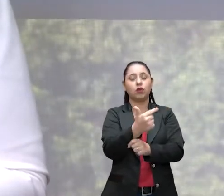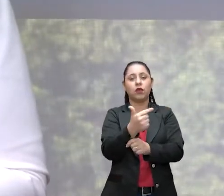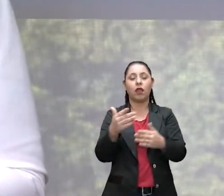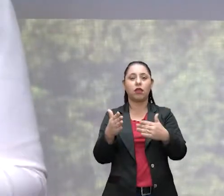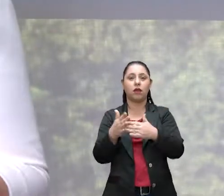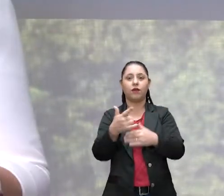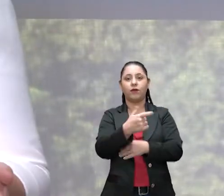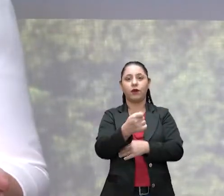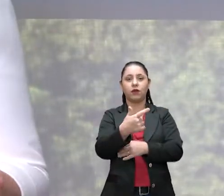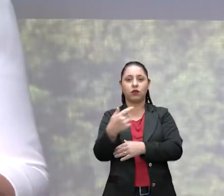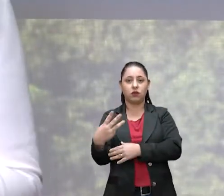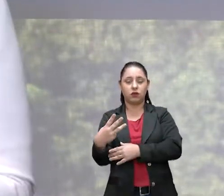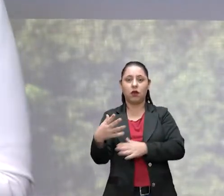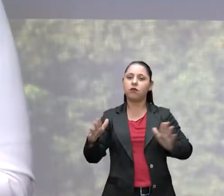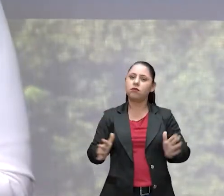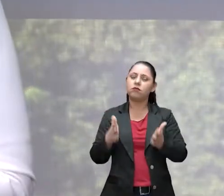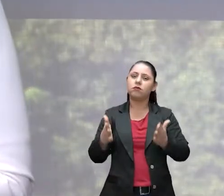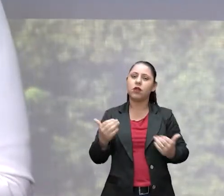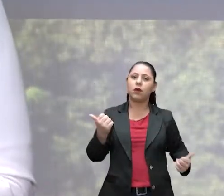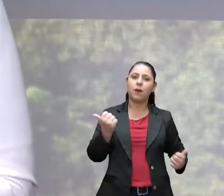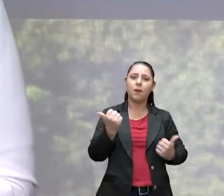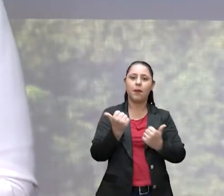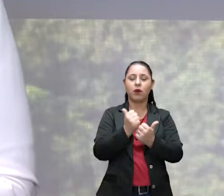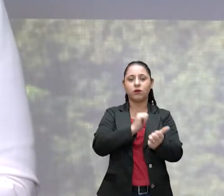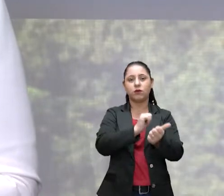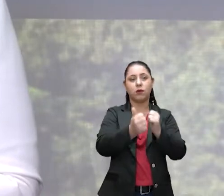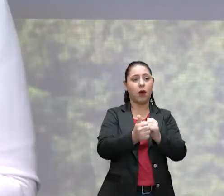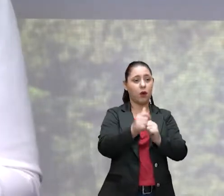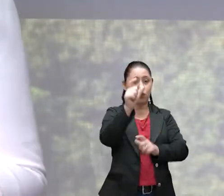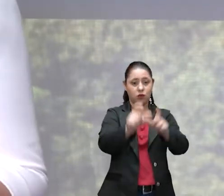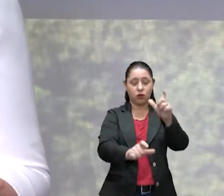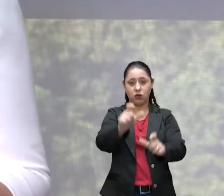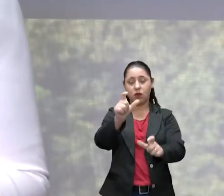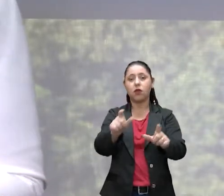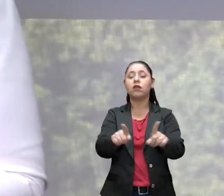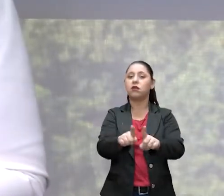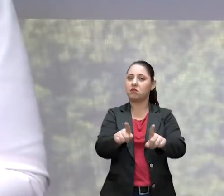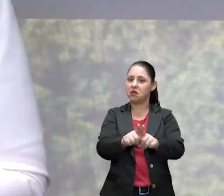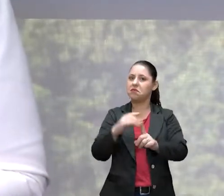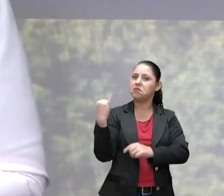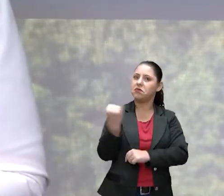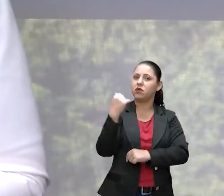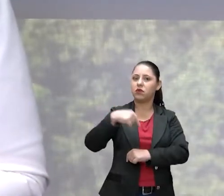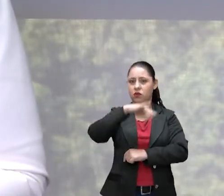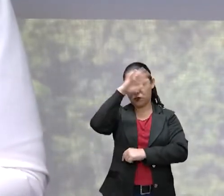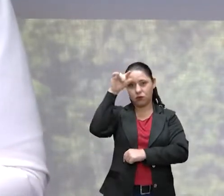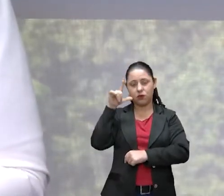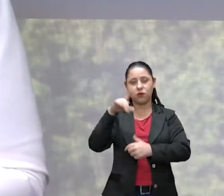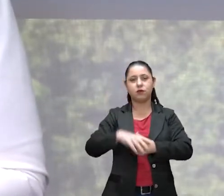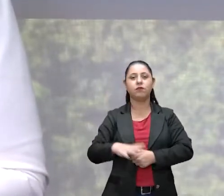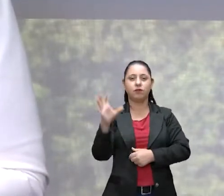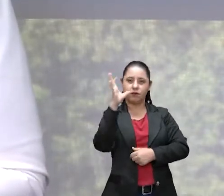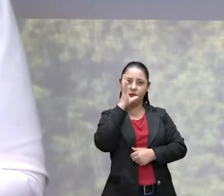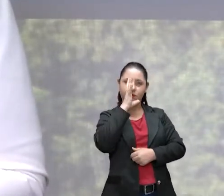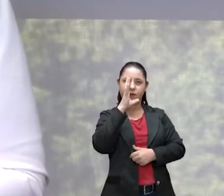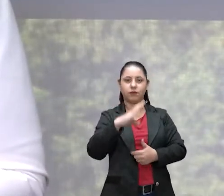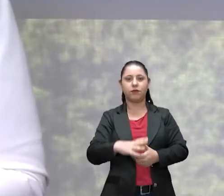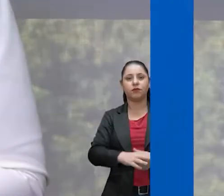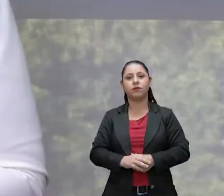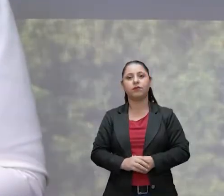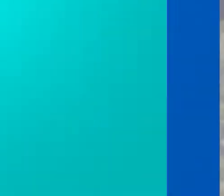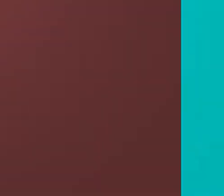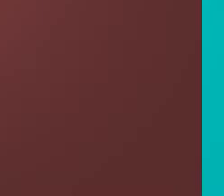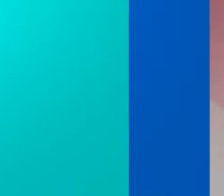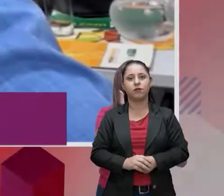2023. A intenção é incentivar e apoiar o esporte e os atletas de alto rendimento em Mato Grosso do Sul.